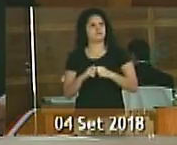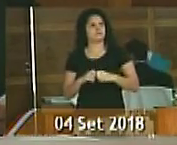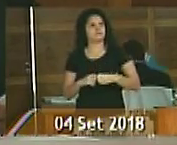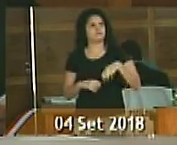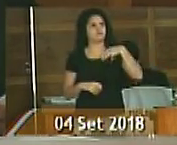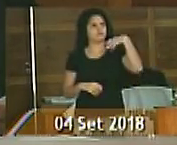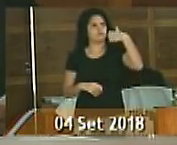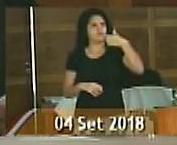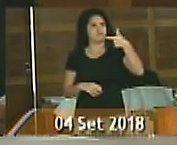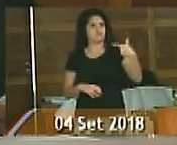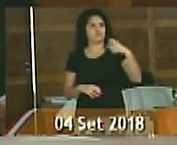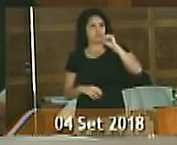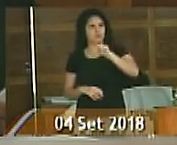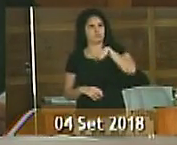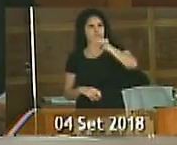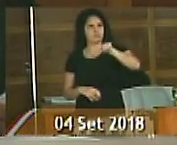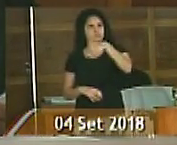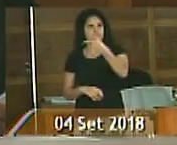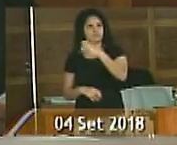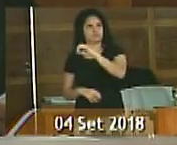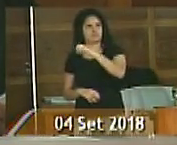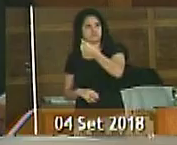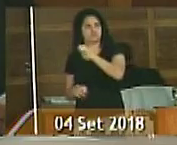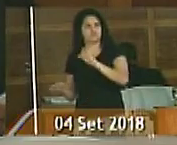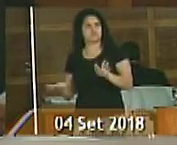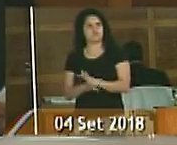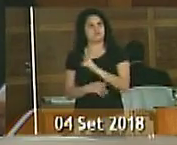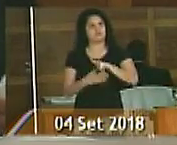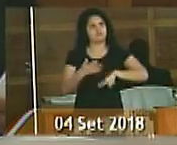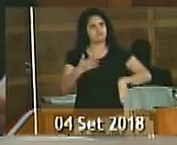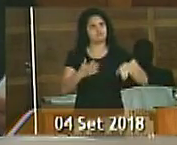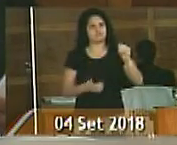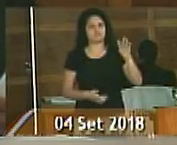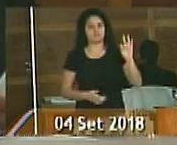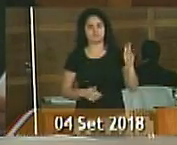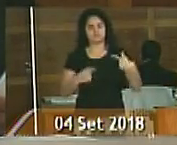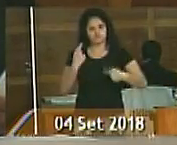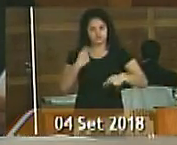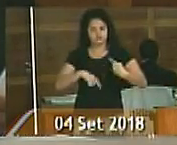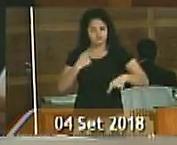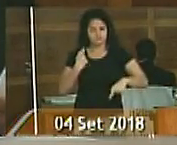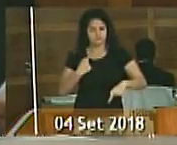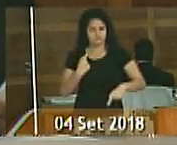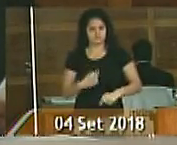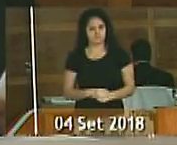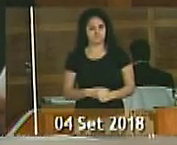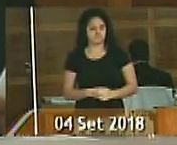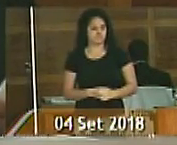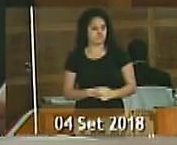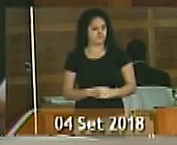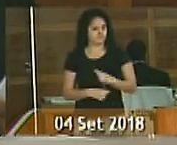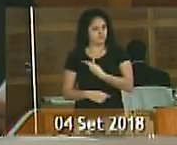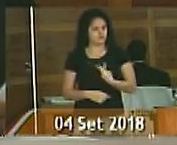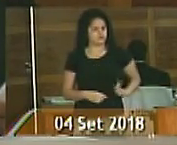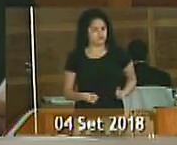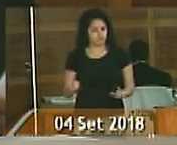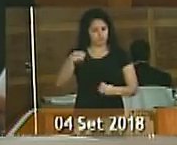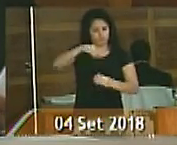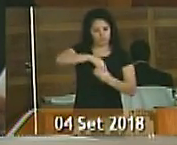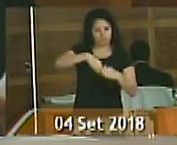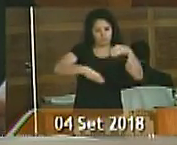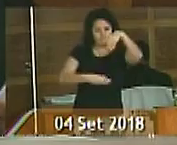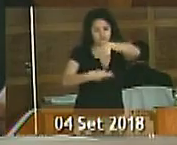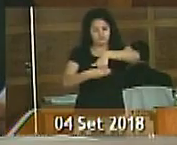realizada em 28/8/2018, terminada a leitura, a ata foi colocada em discussão. Não havendo oradores, o senhor presidente a